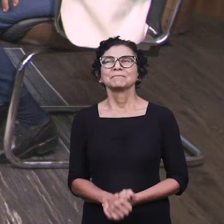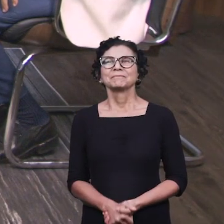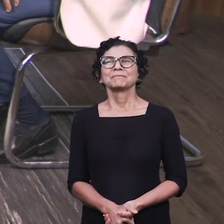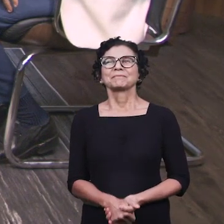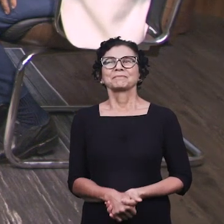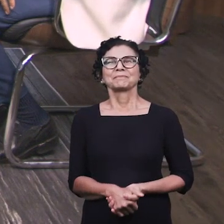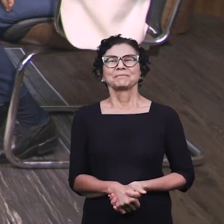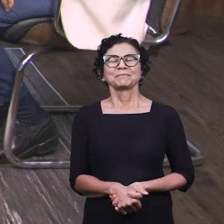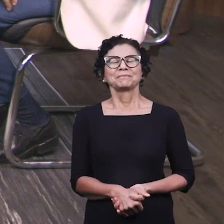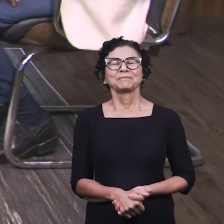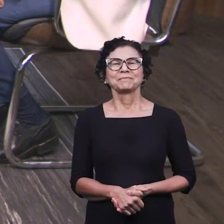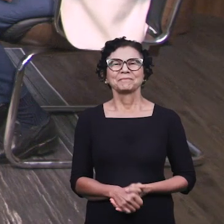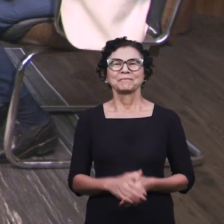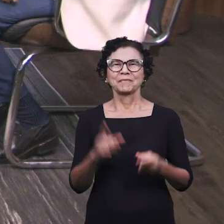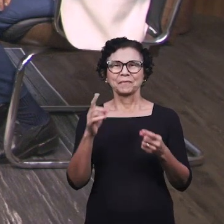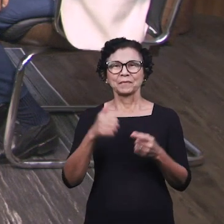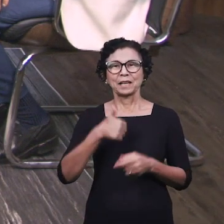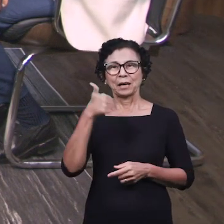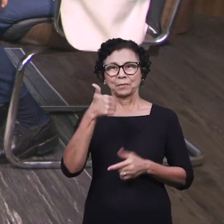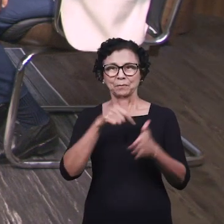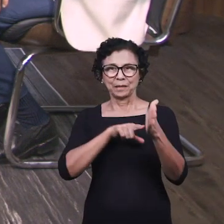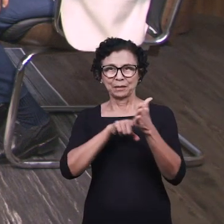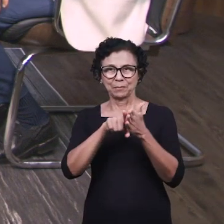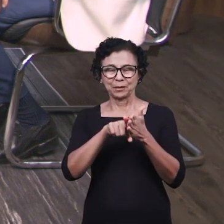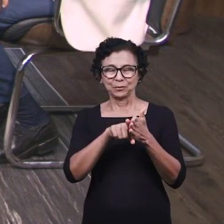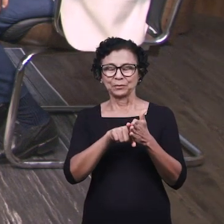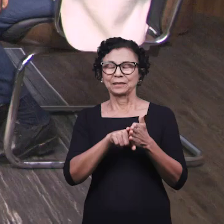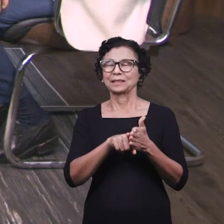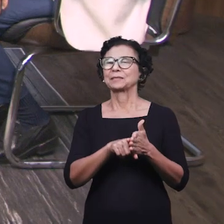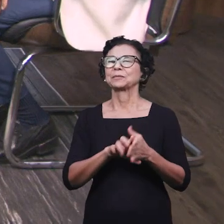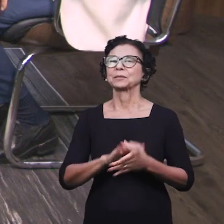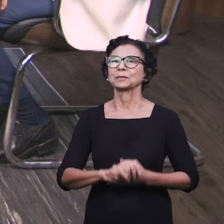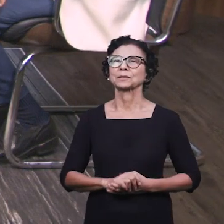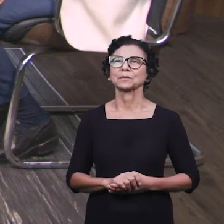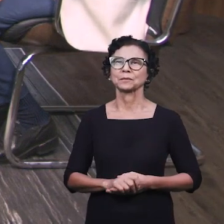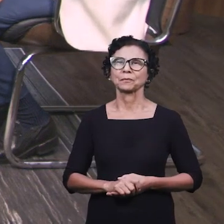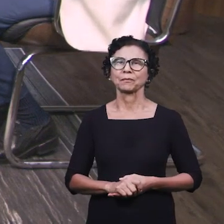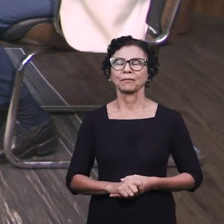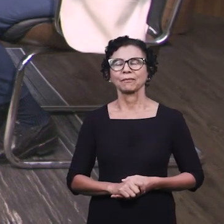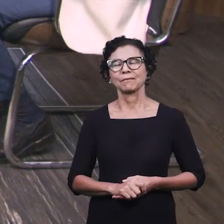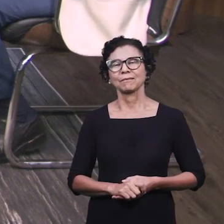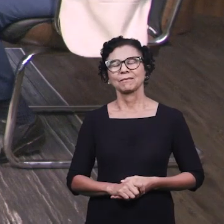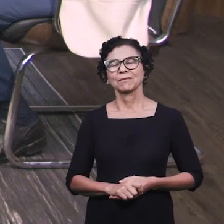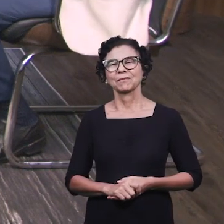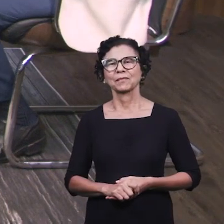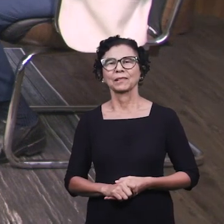mensagem? Ele já falou quem, a mensagem é qual, né? Isso. E quando.